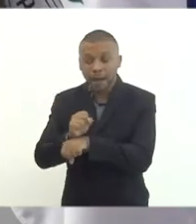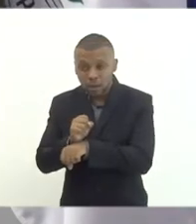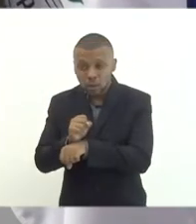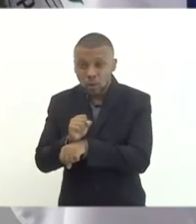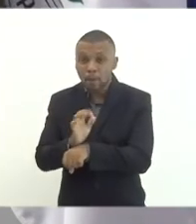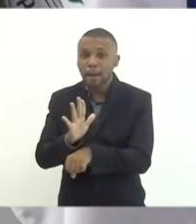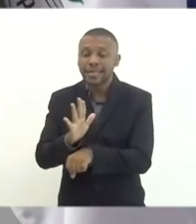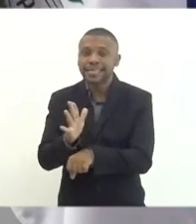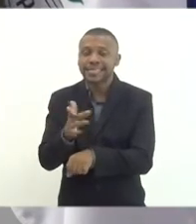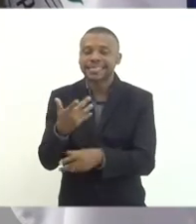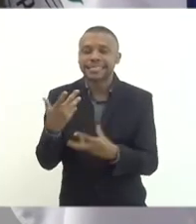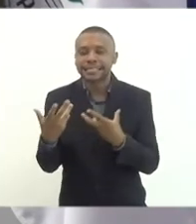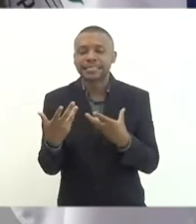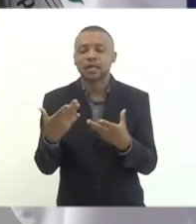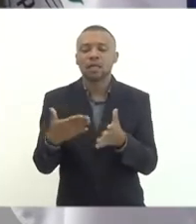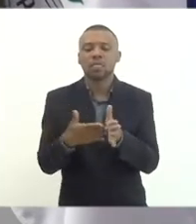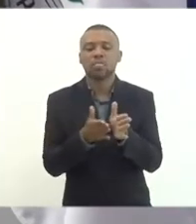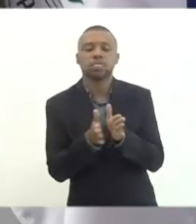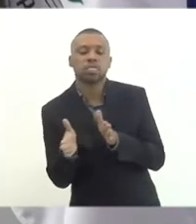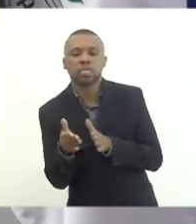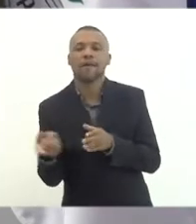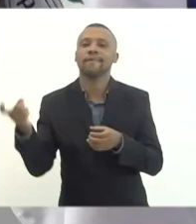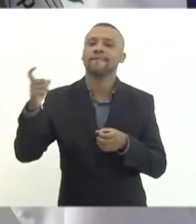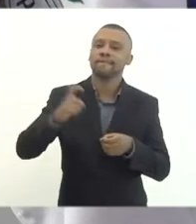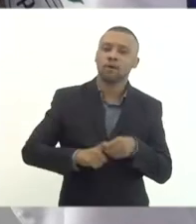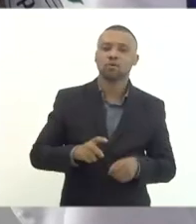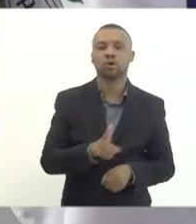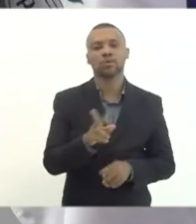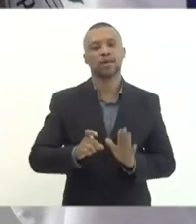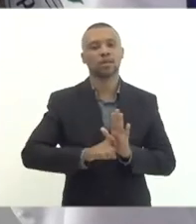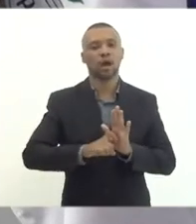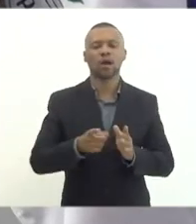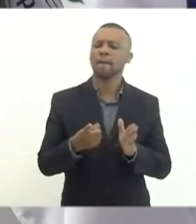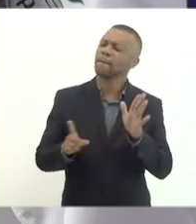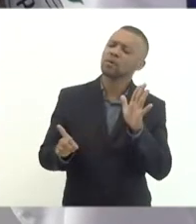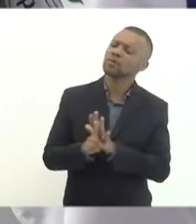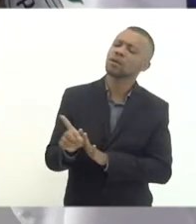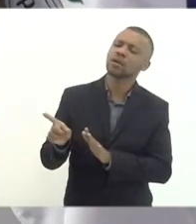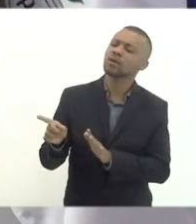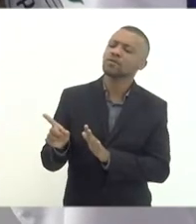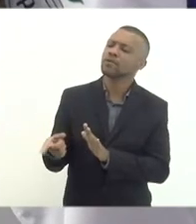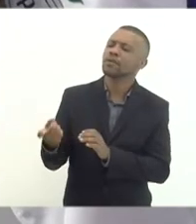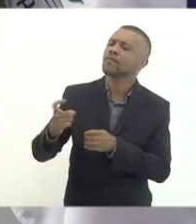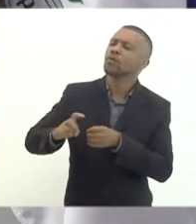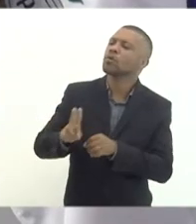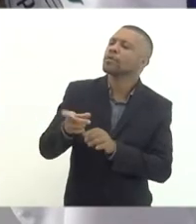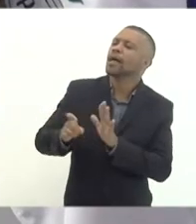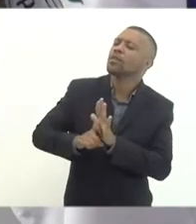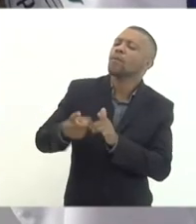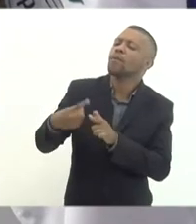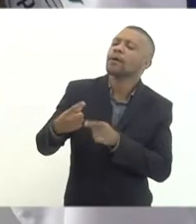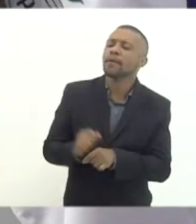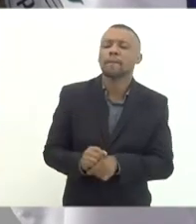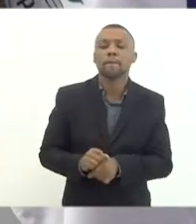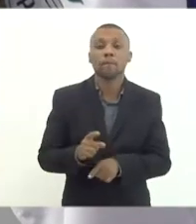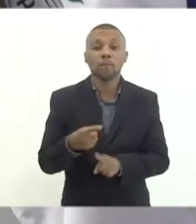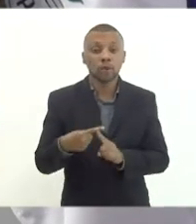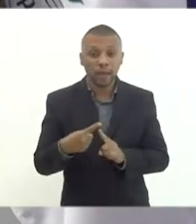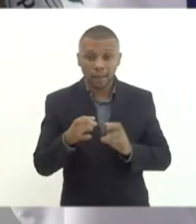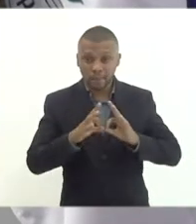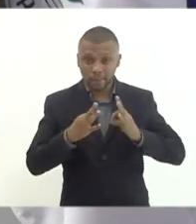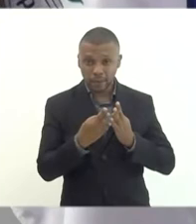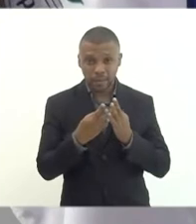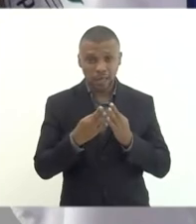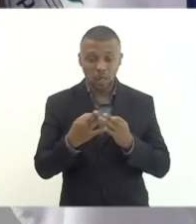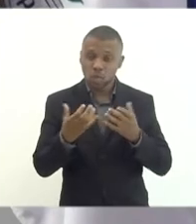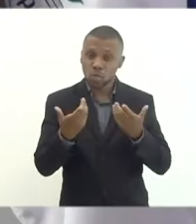parado e eles tinham faltado E aí eu perguntei o porquê que eles voltaram porque a minha família não estava preparada para